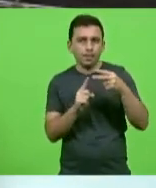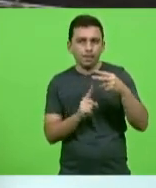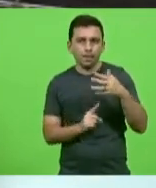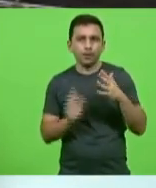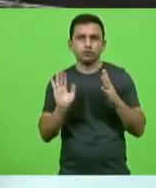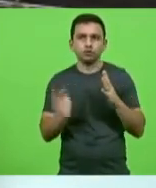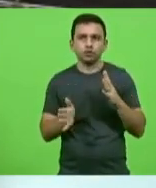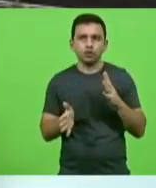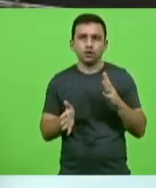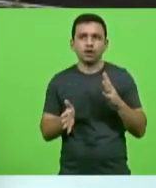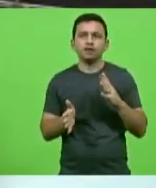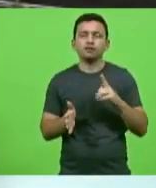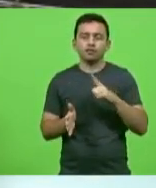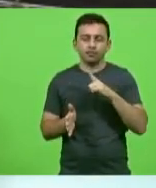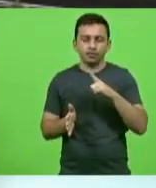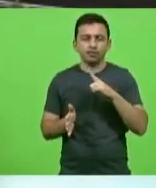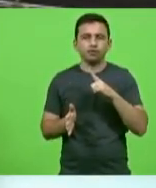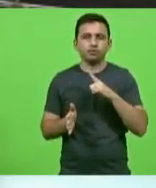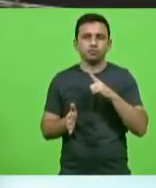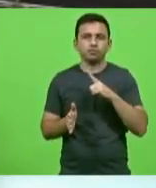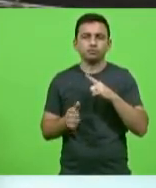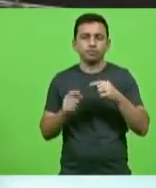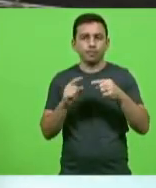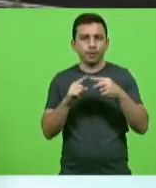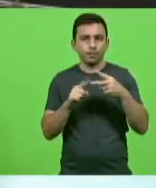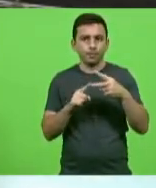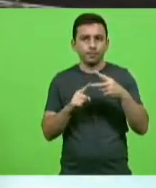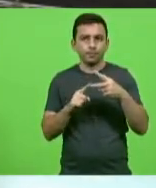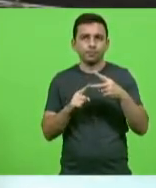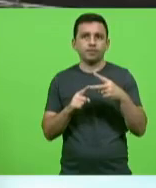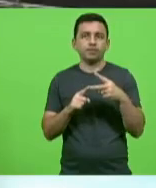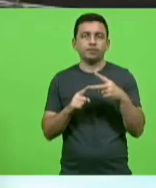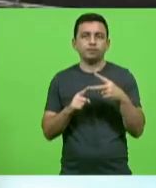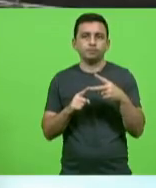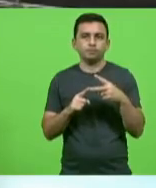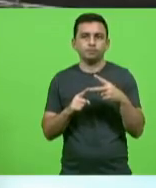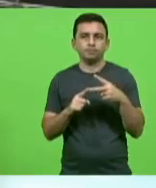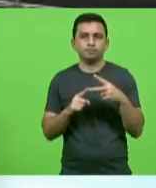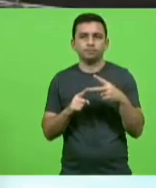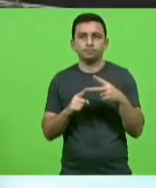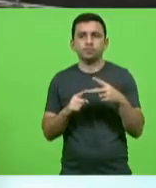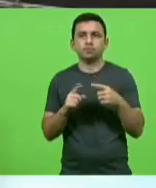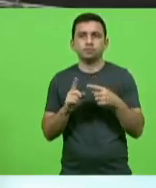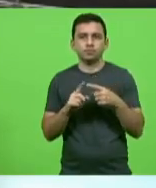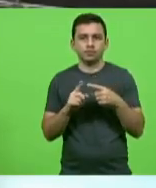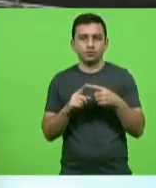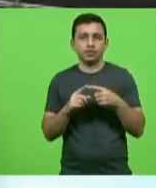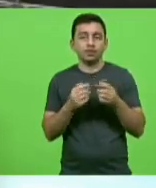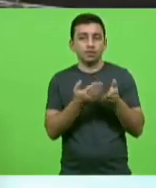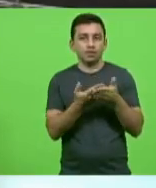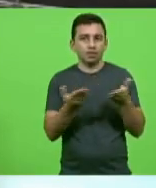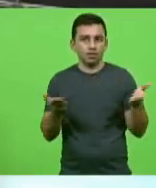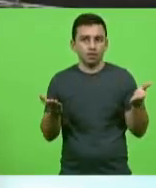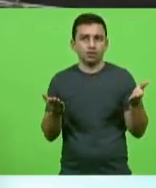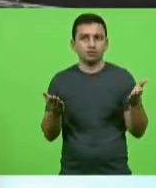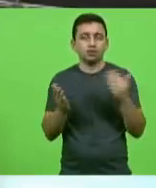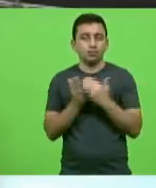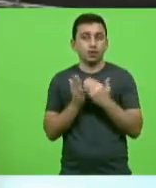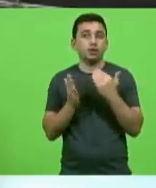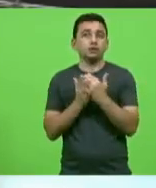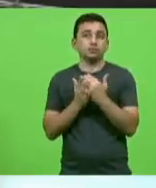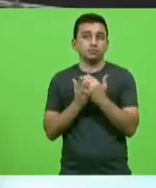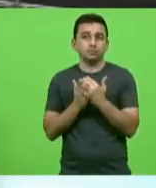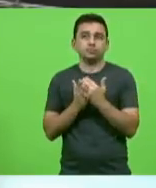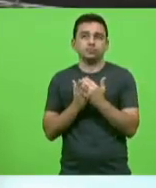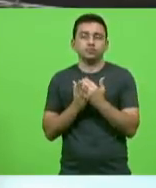agora possua um equipamento de estar nos pontos abelhas e os signatários bom além: